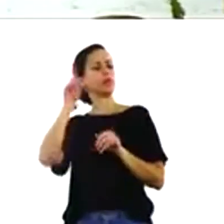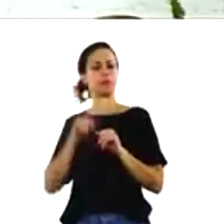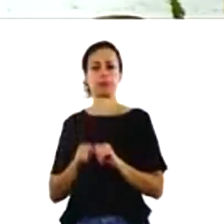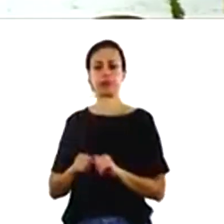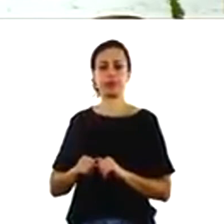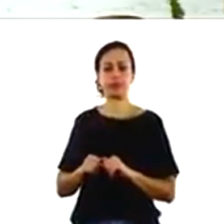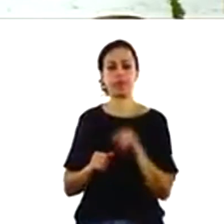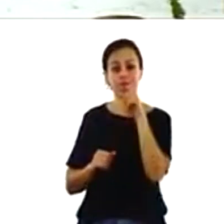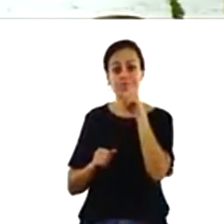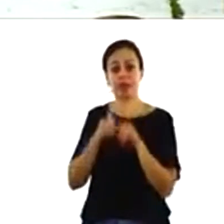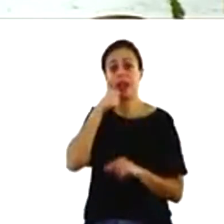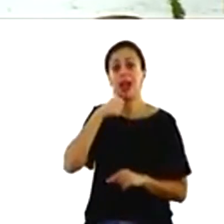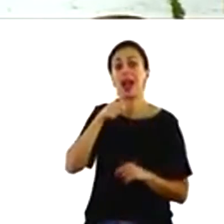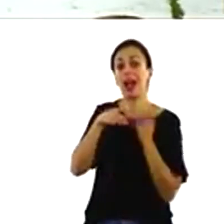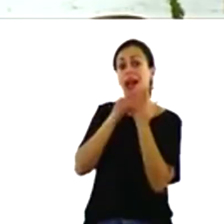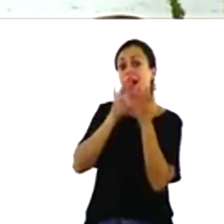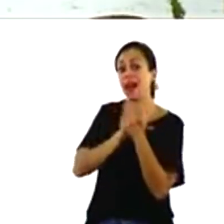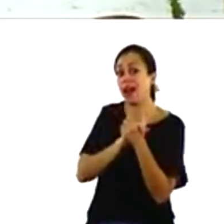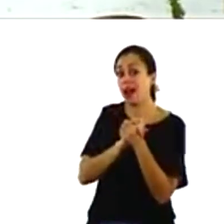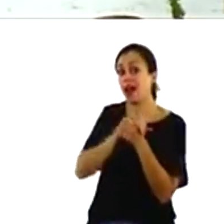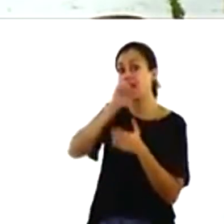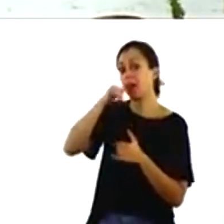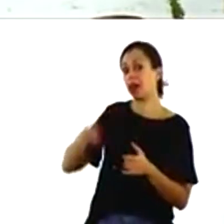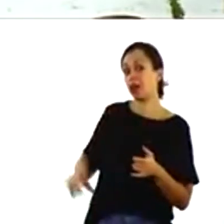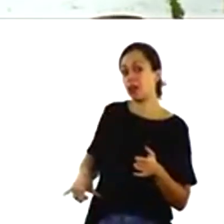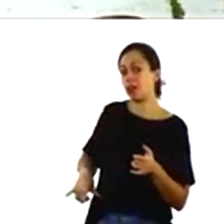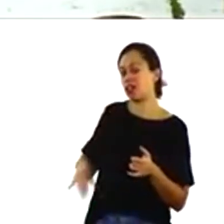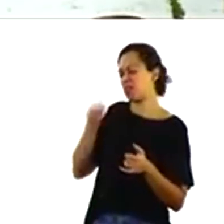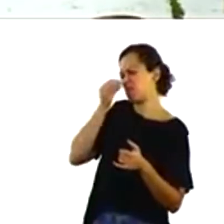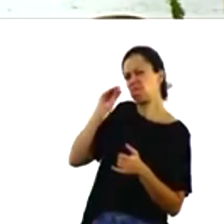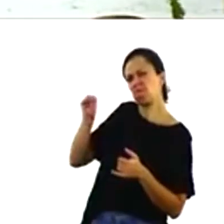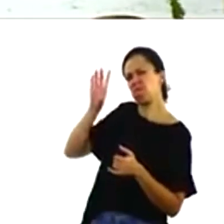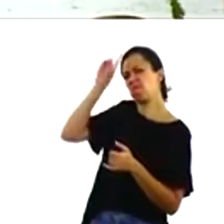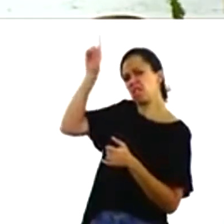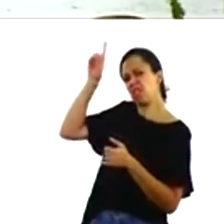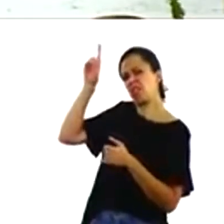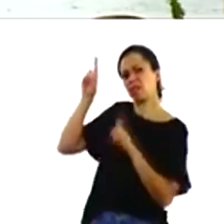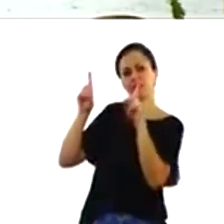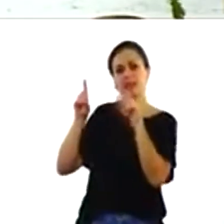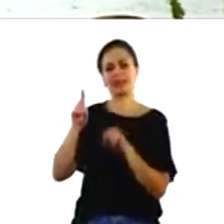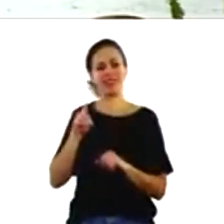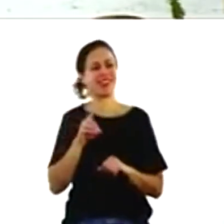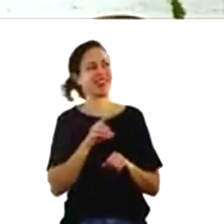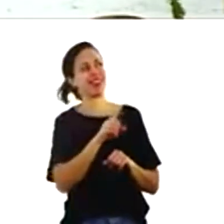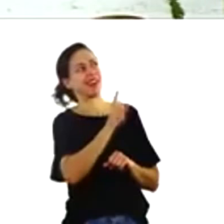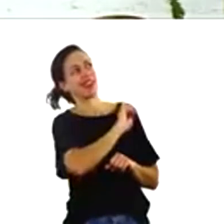Deus e morra. Jó diz: querida,